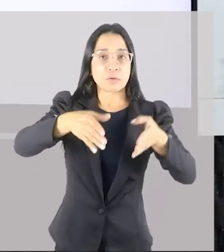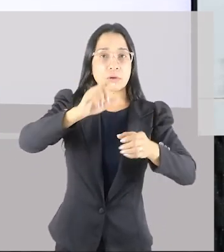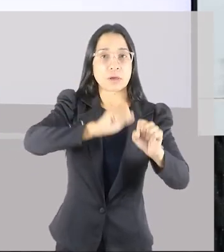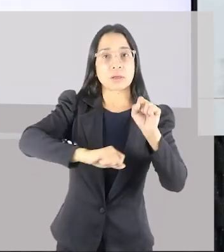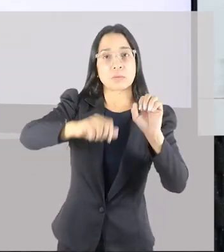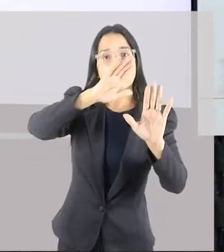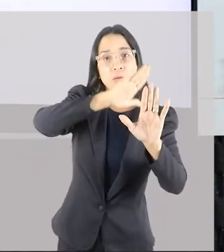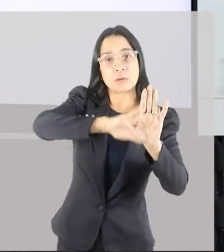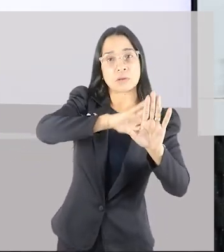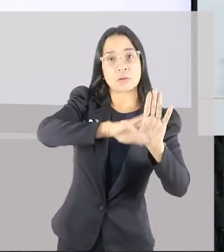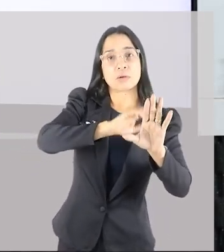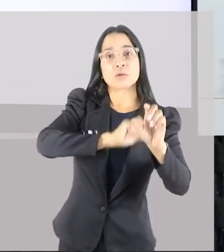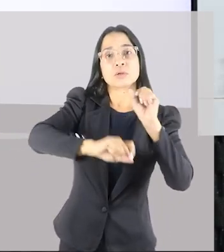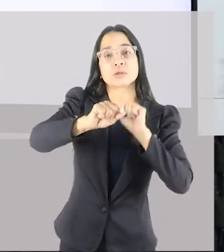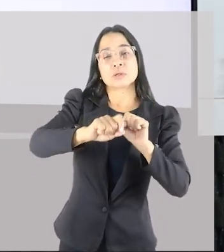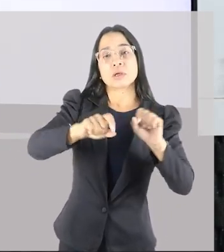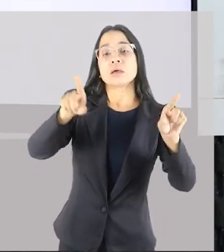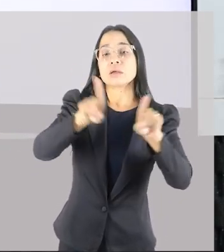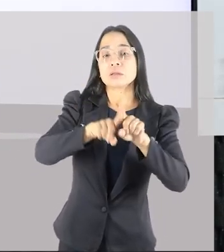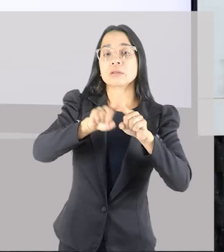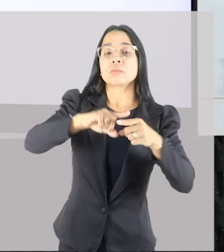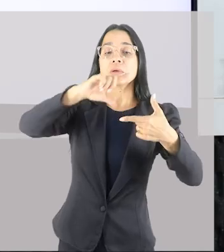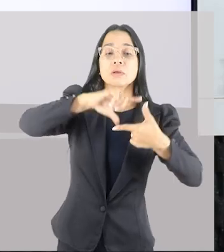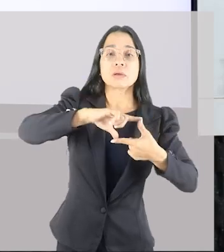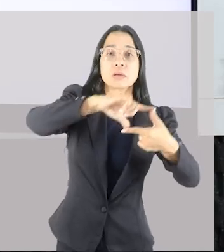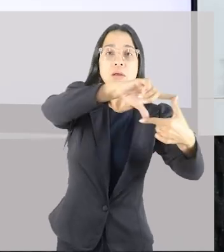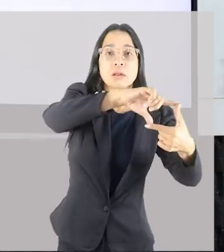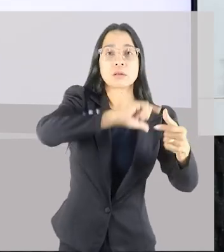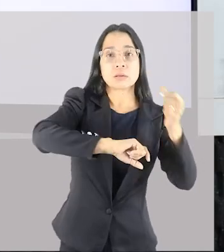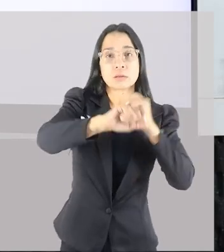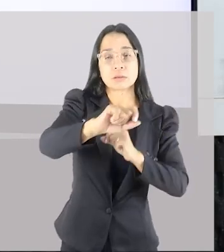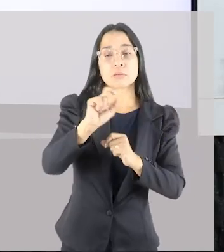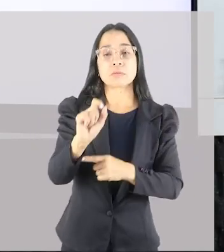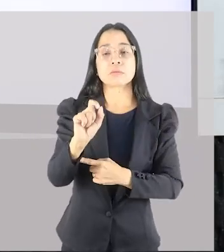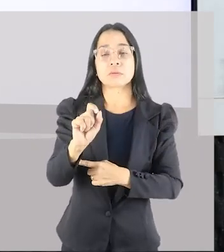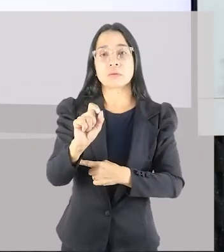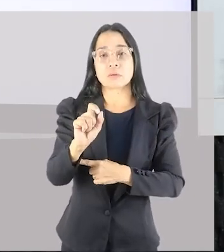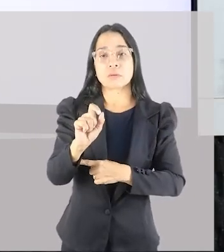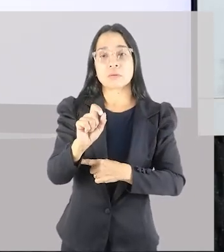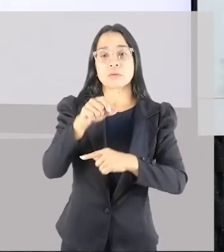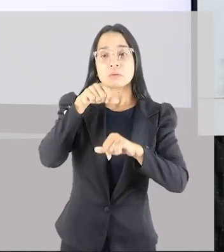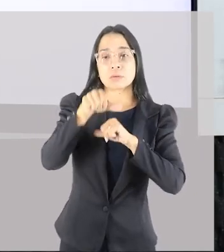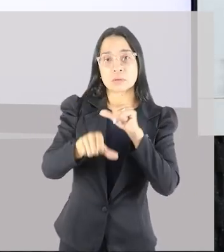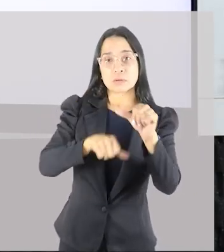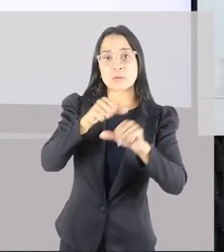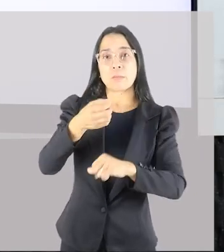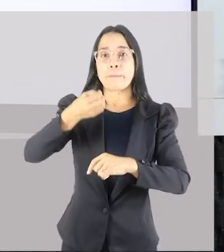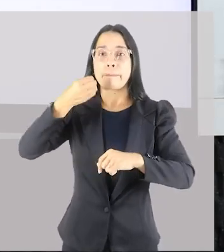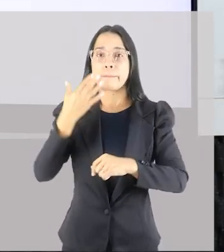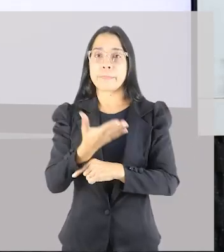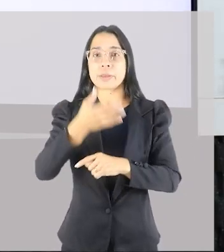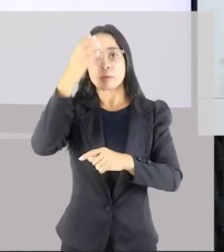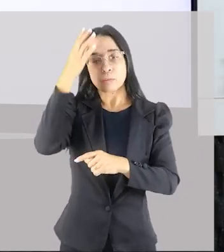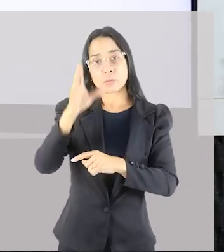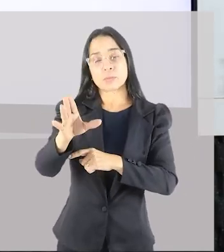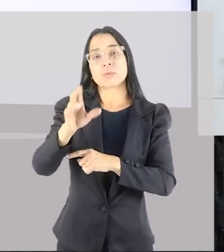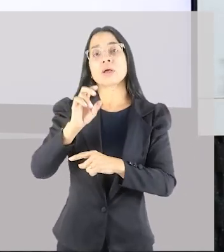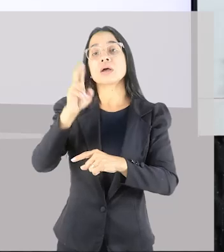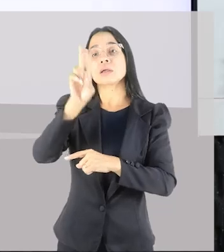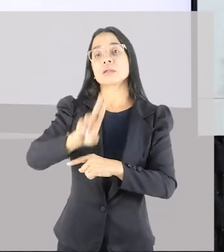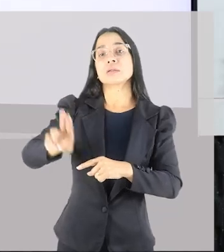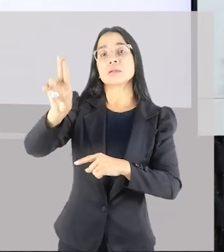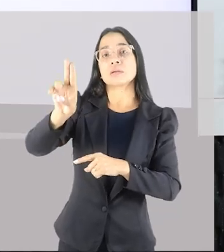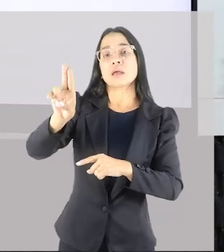ideologia e para a alienação então transformar bens culturais em mercadorias voltad para